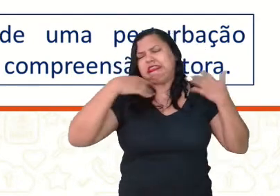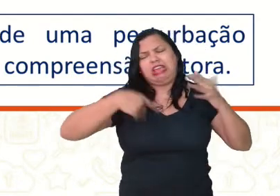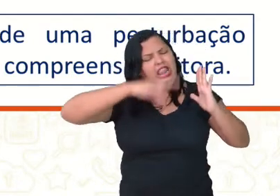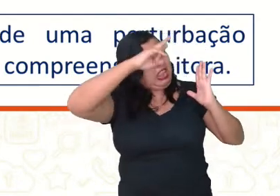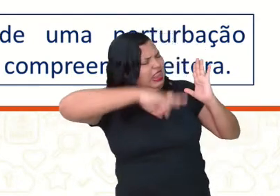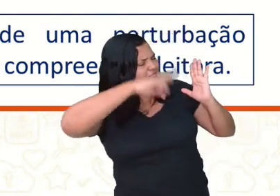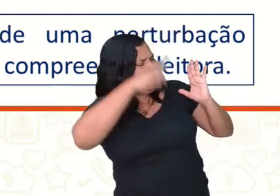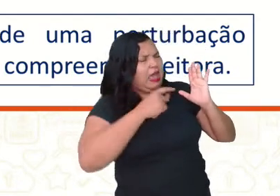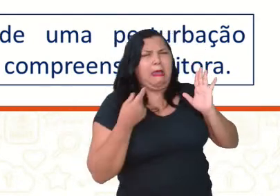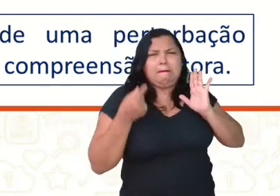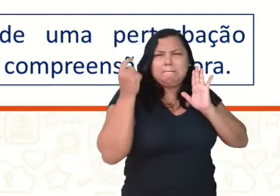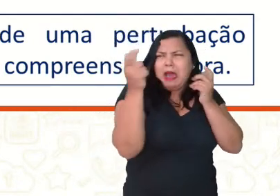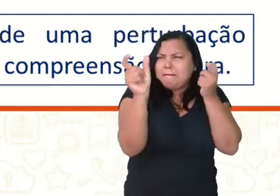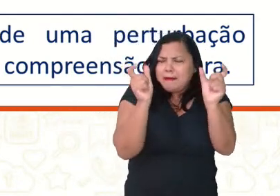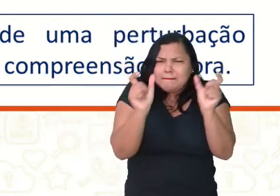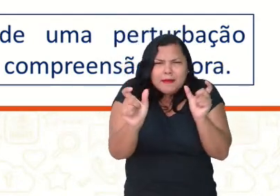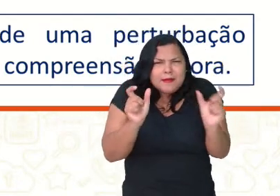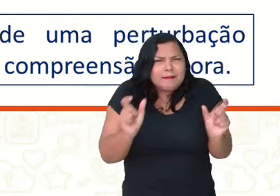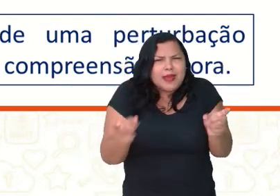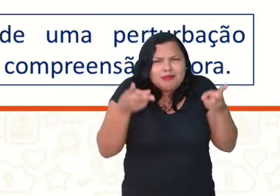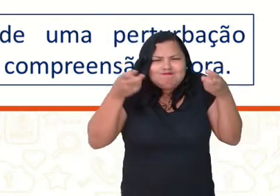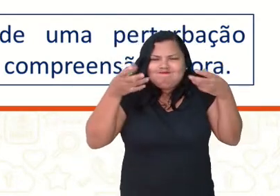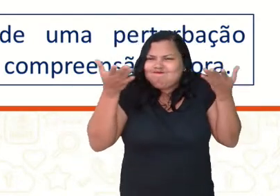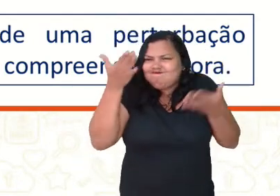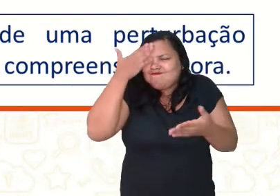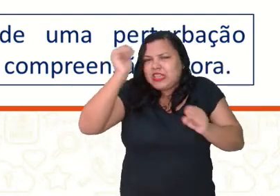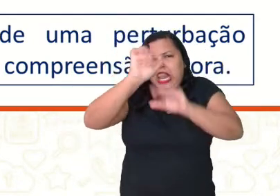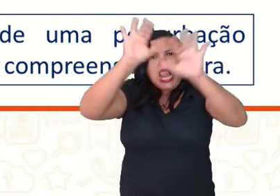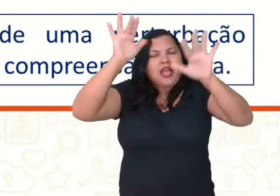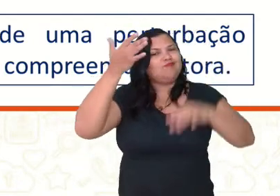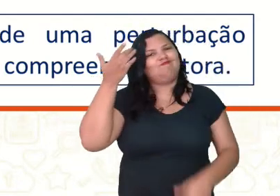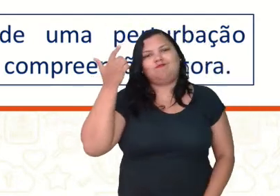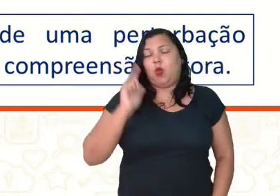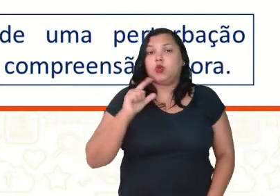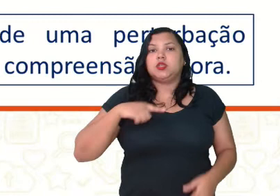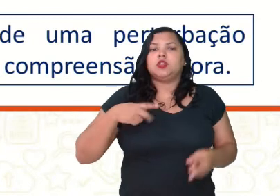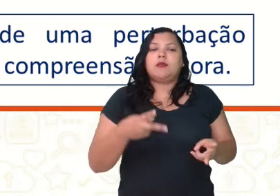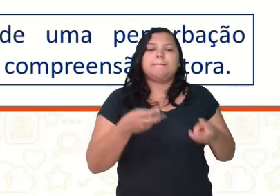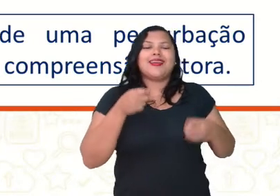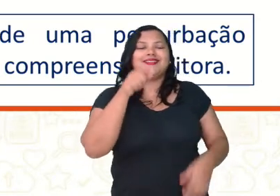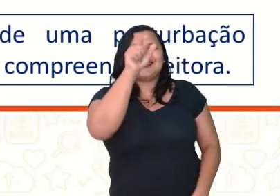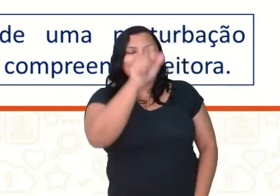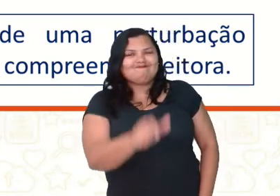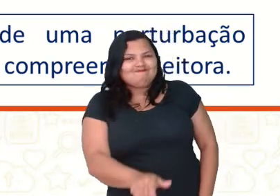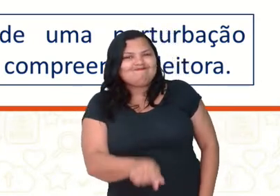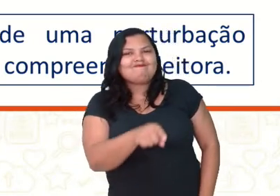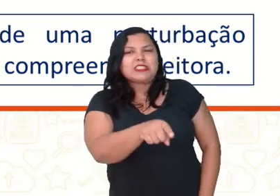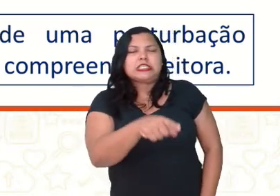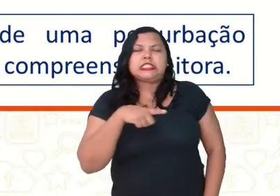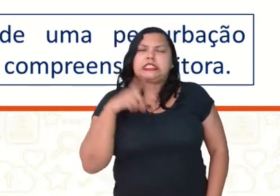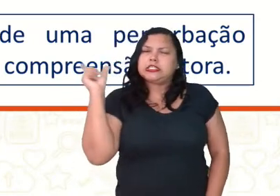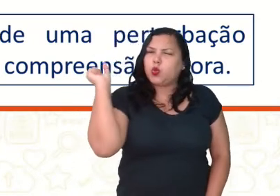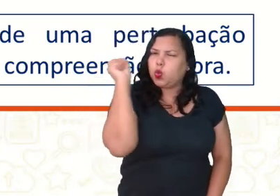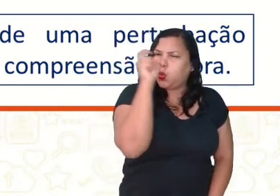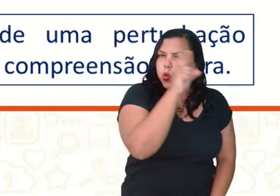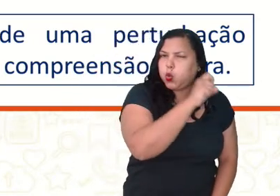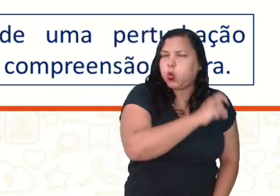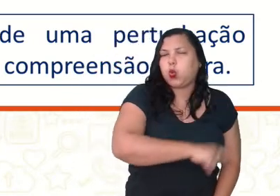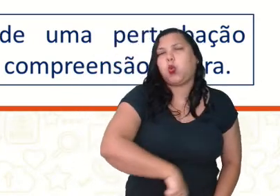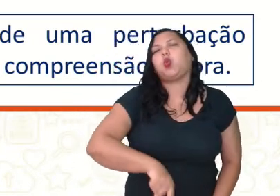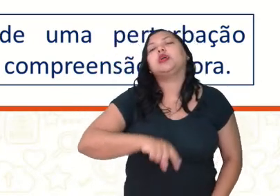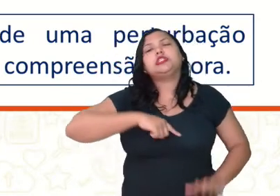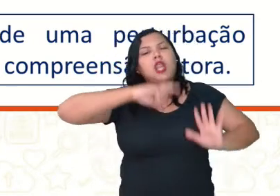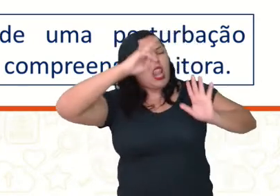palavras, Então, a gente fica muito comum, fica muito evidente competências, dificuldades nas